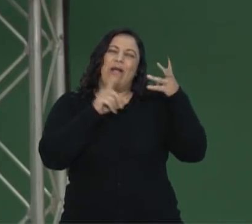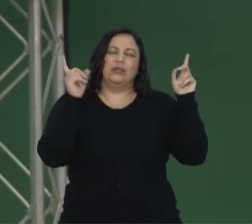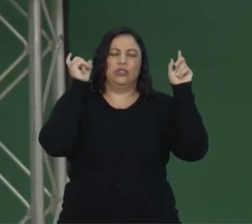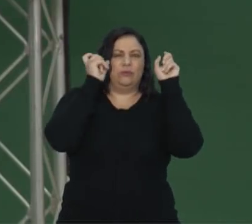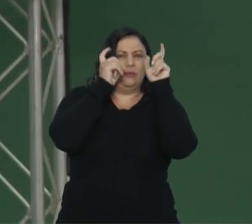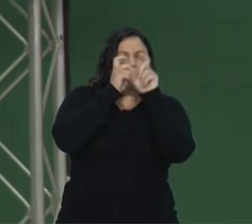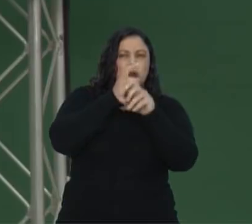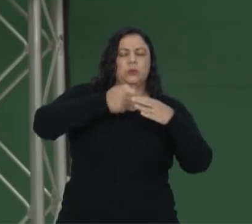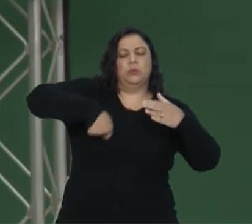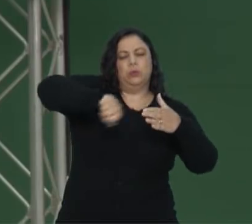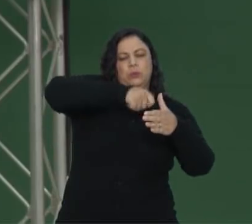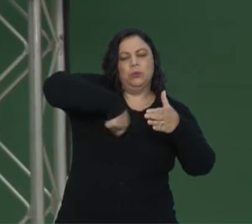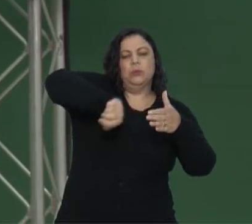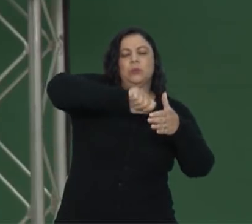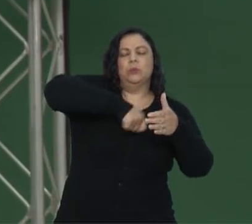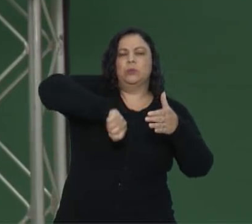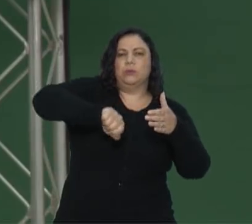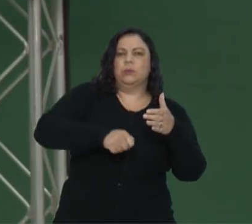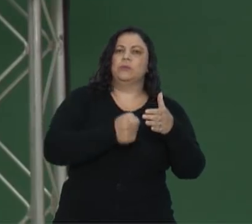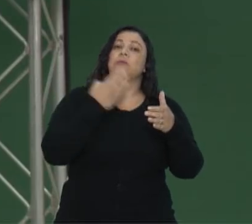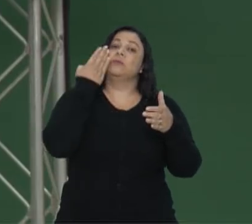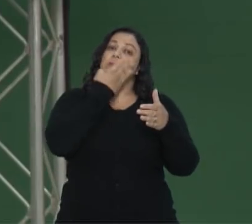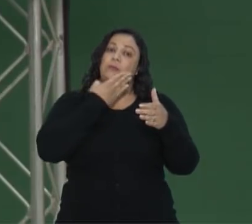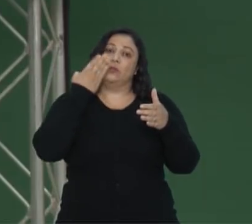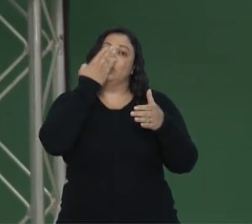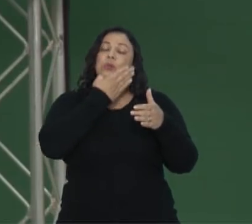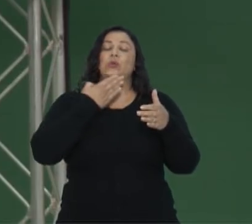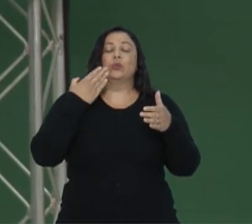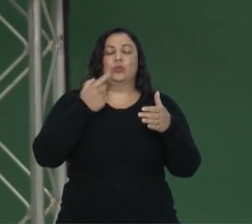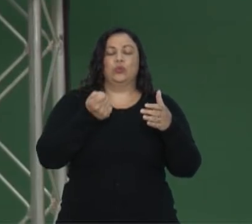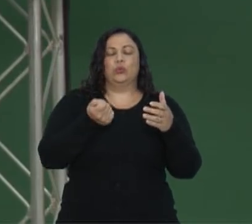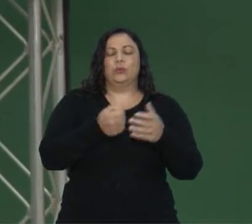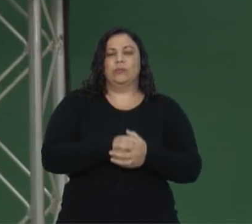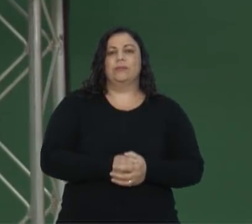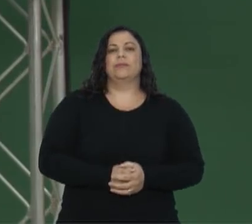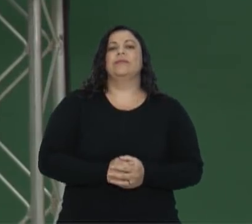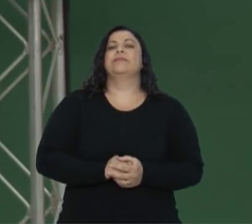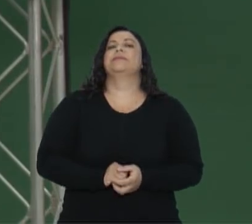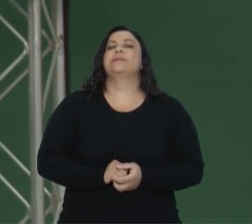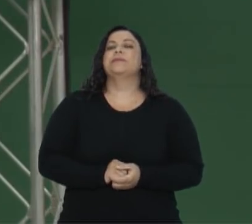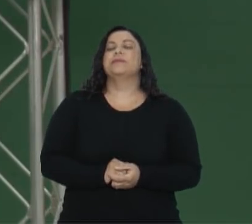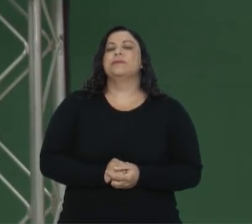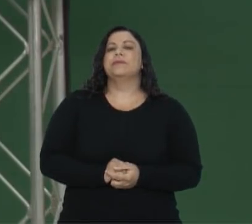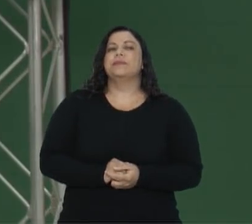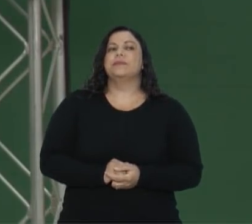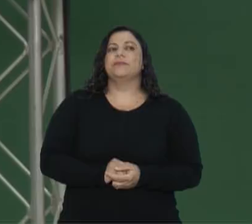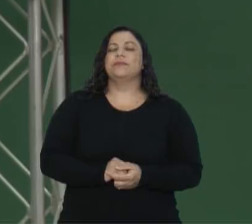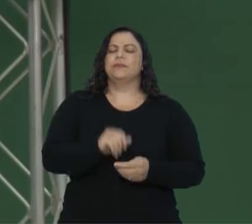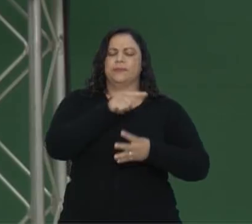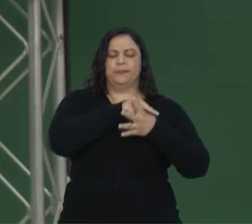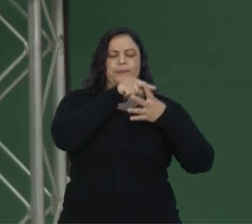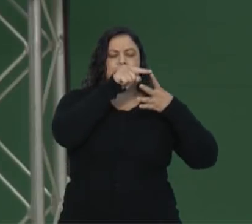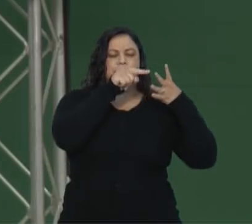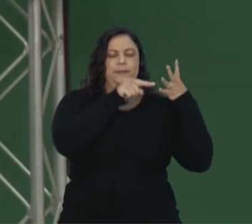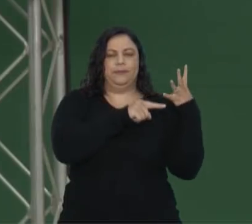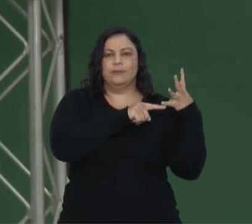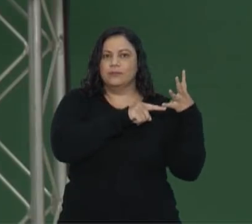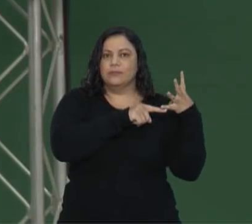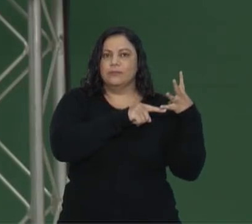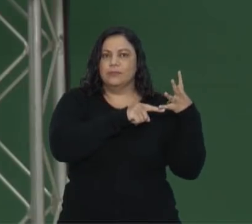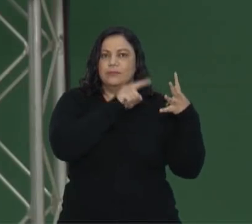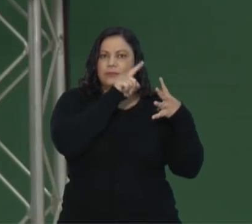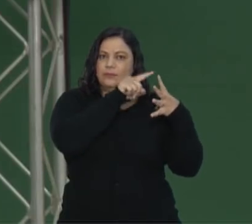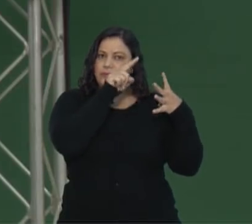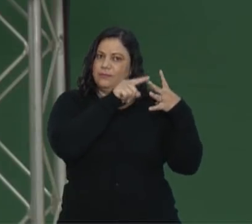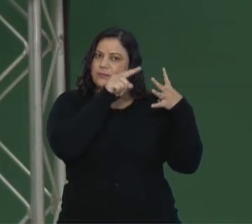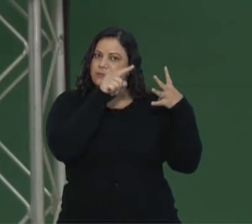fazer um caramelo a partir do açúcar, quando a gente vai fazer algum doce, né? Dessas 4 situações que eu trago para